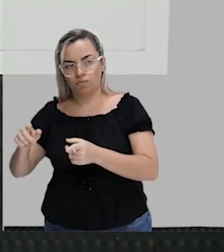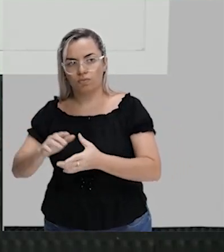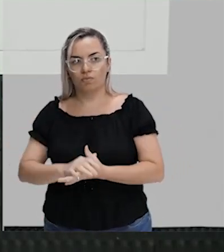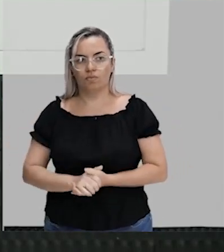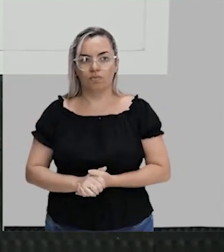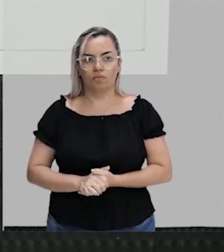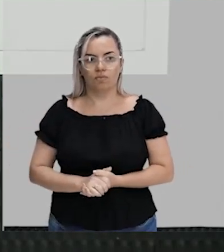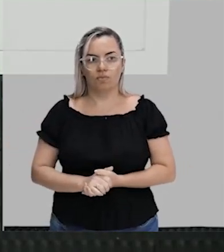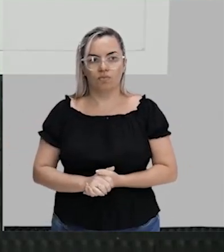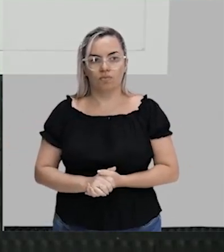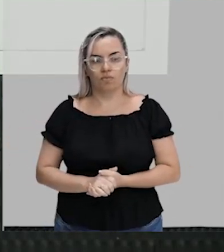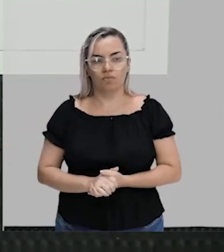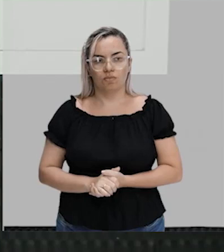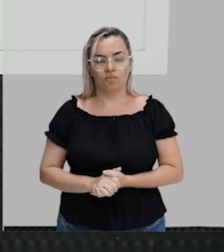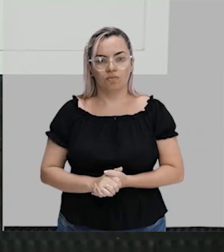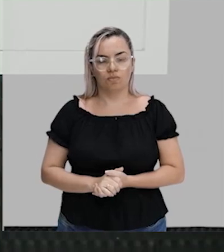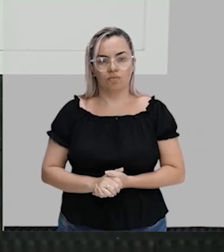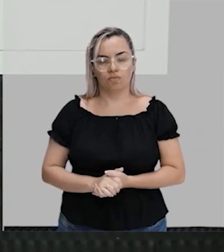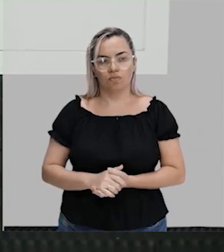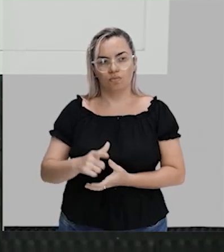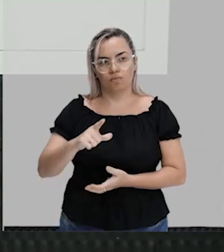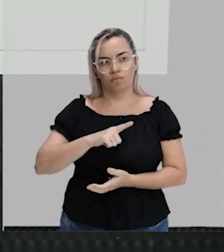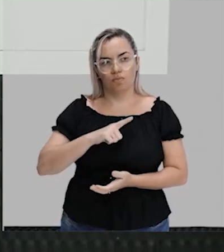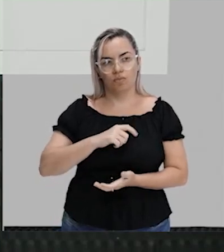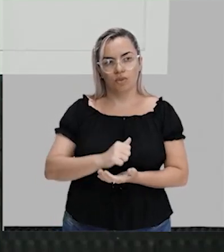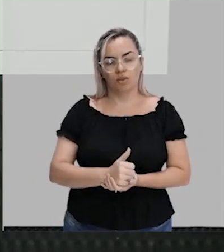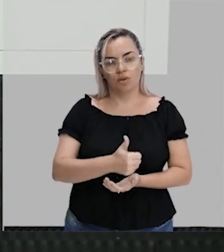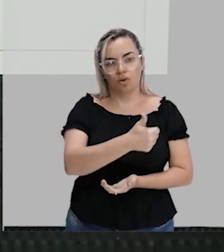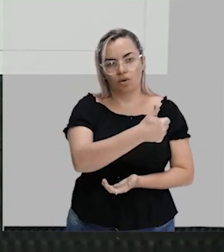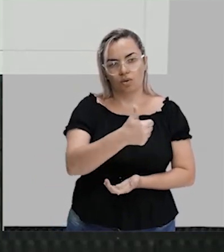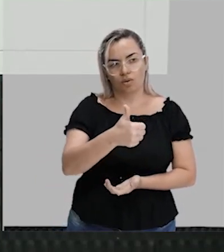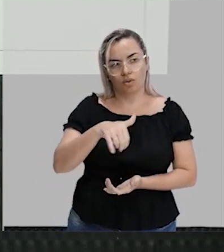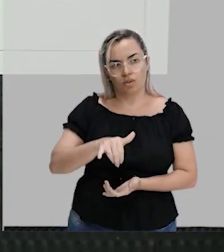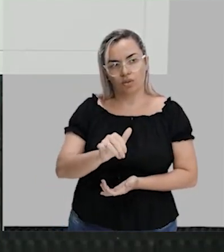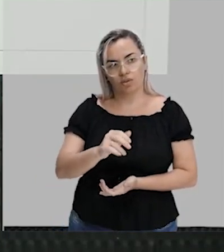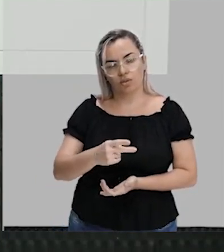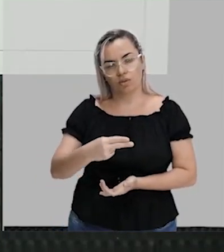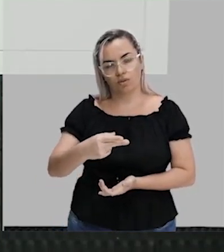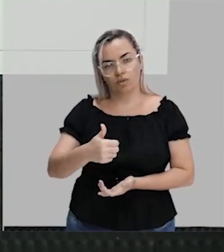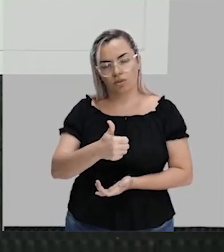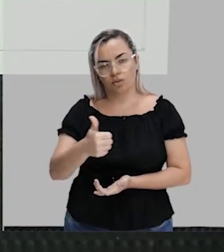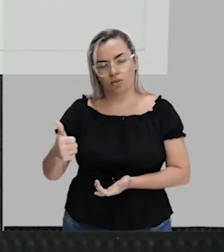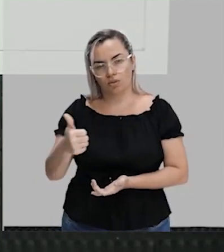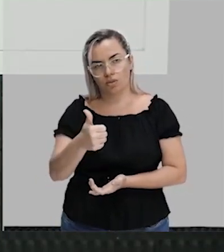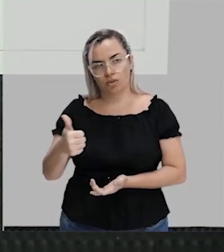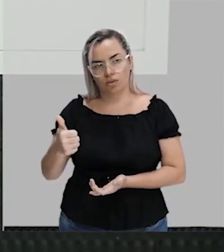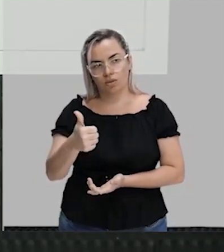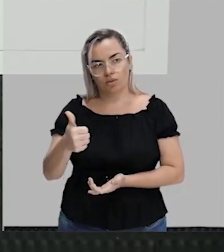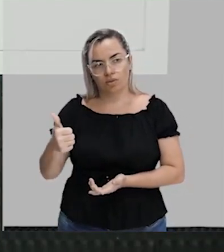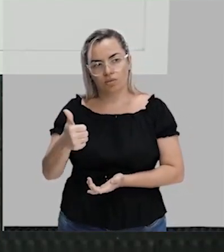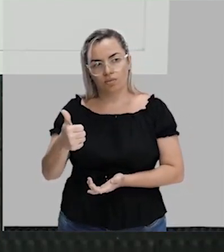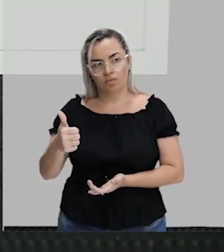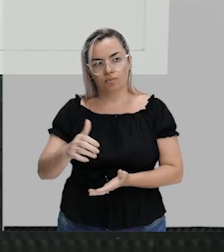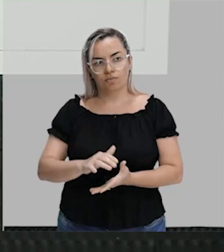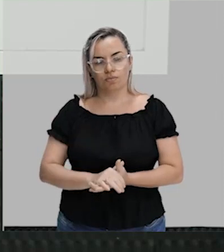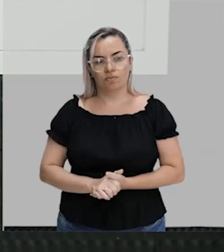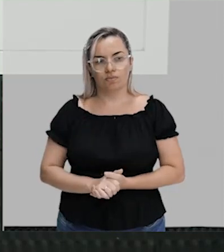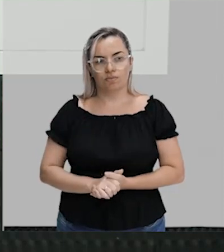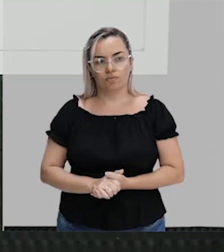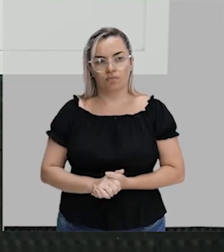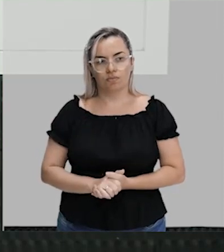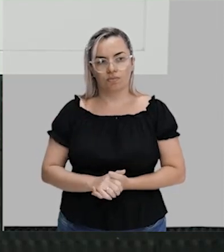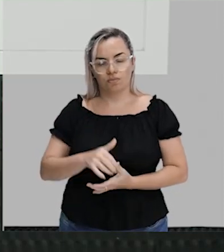11 Y igual a 11 né 11 Y = 11 Y